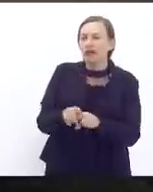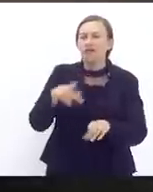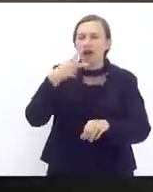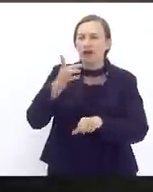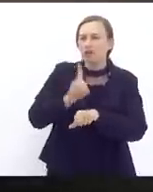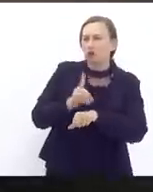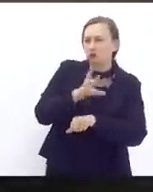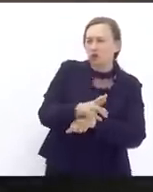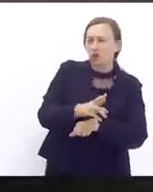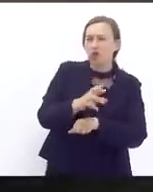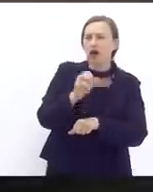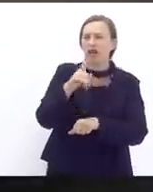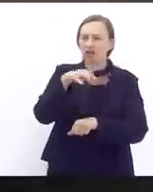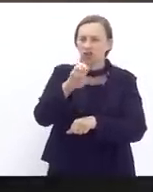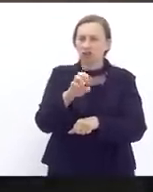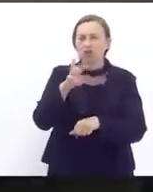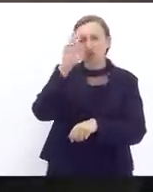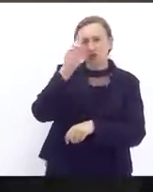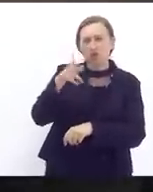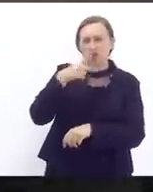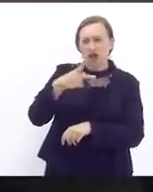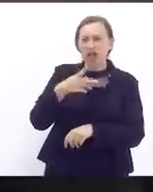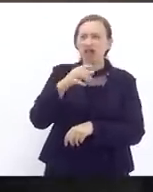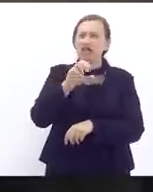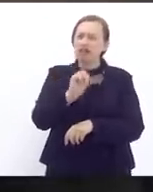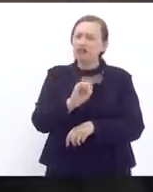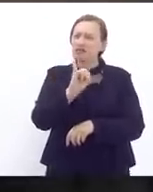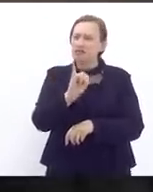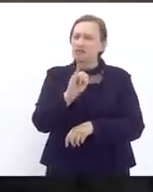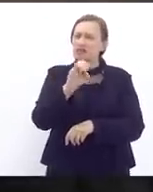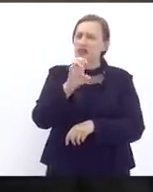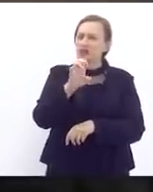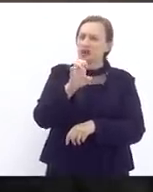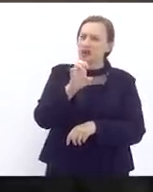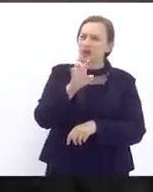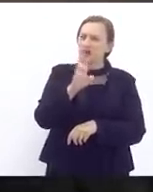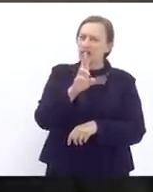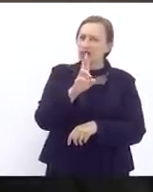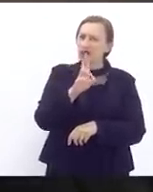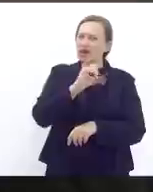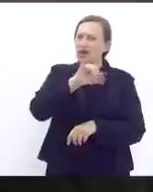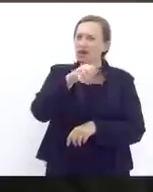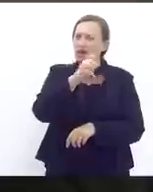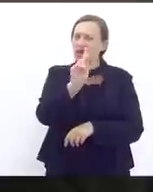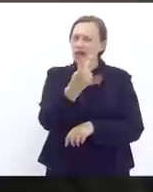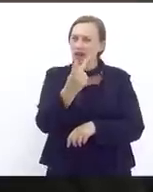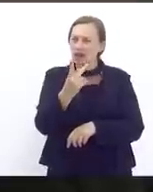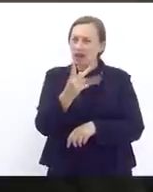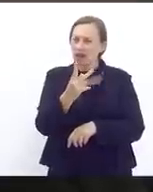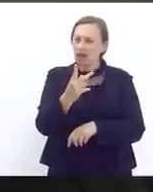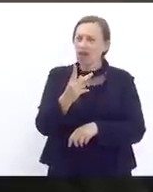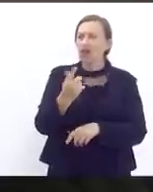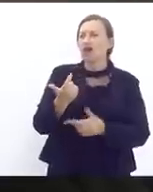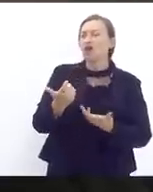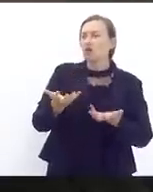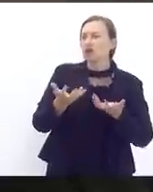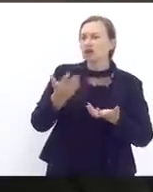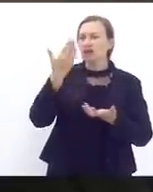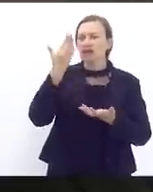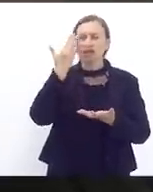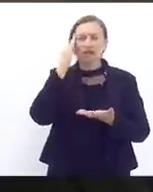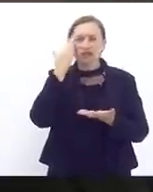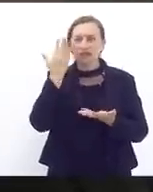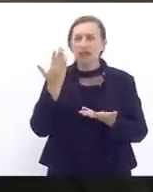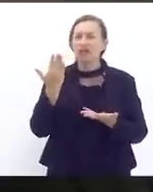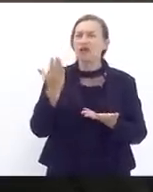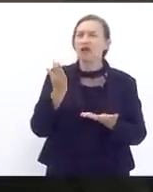o senhor diz que o RH é um sistema complexo e que mexe com vidas eu sou um ser humano o ser